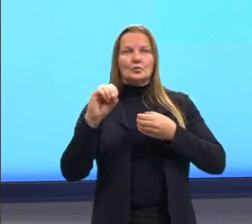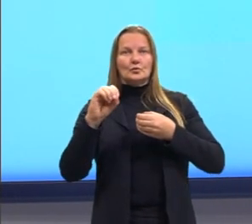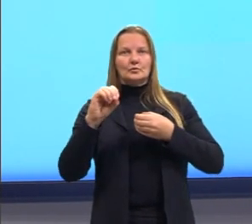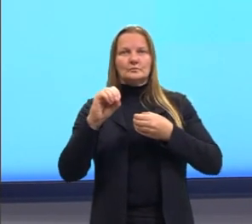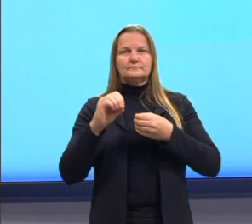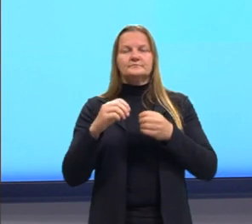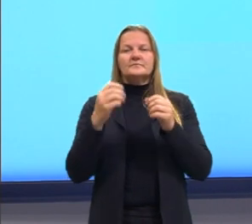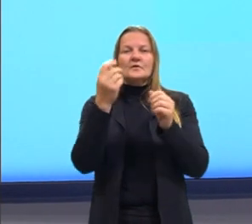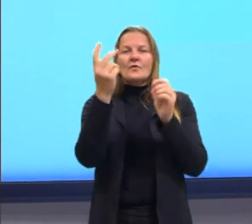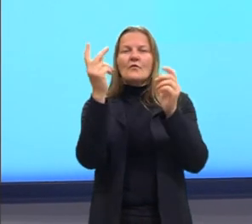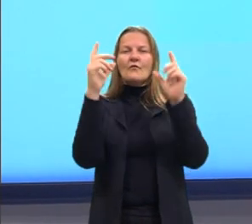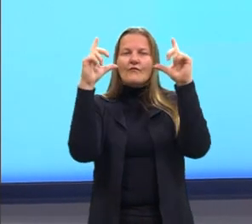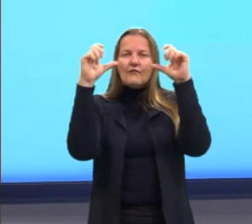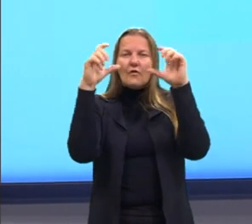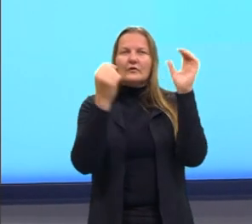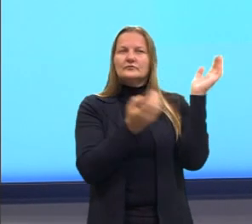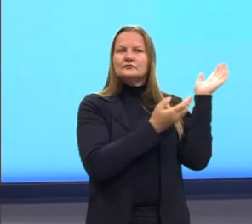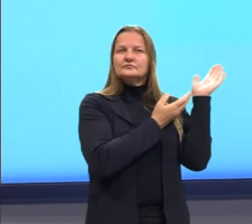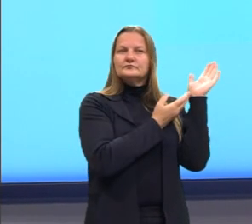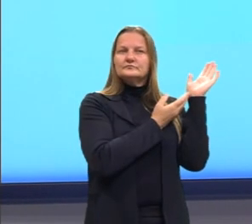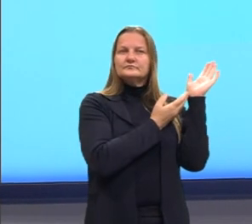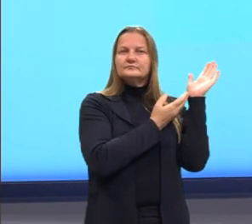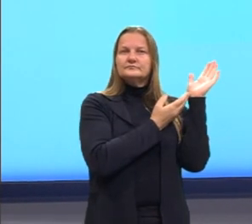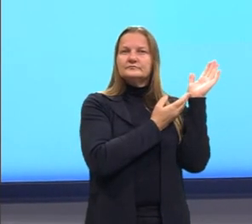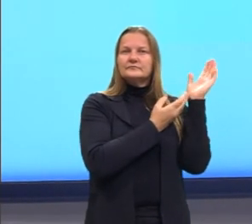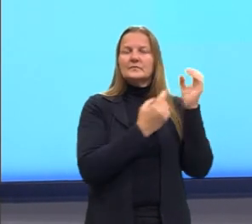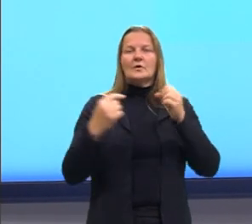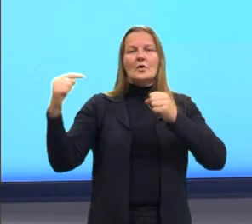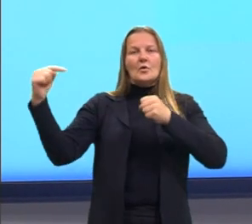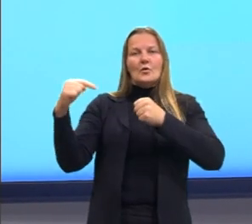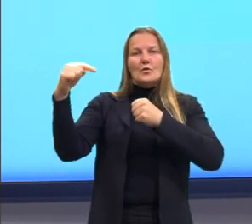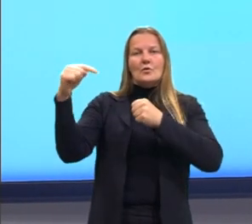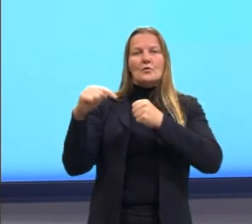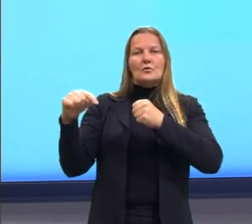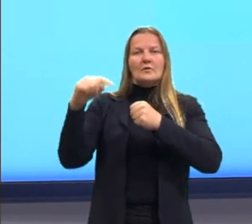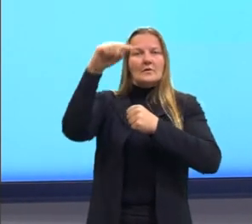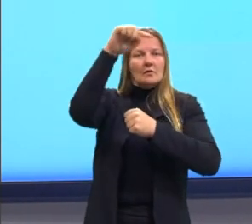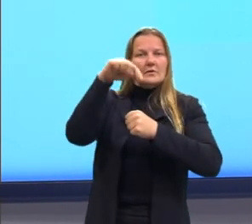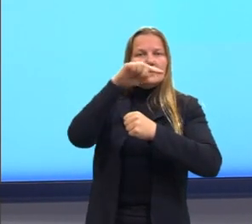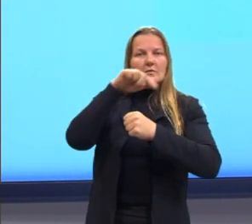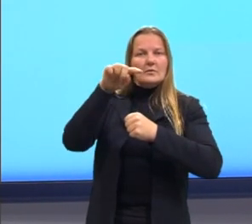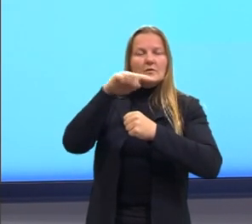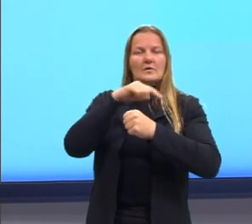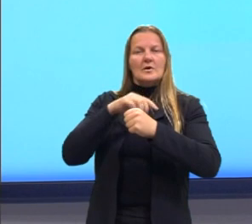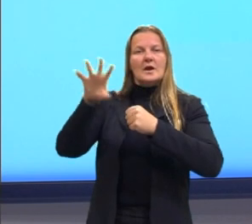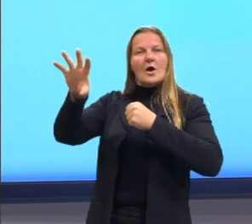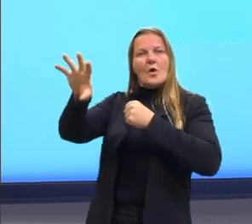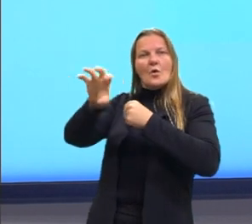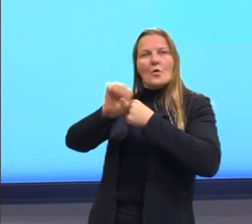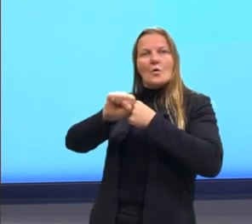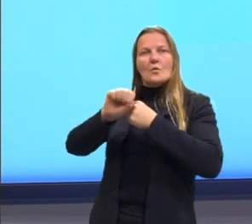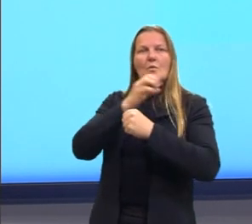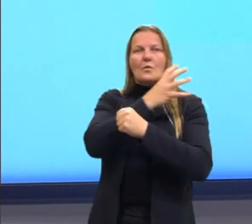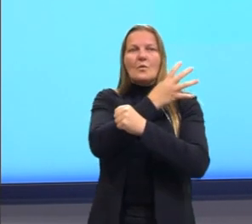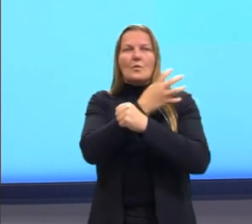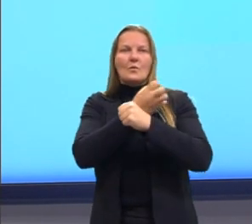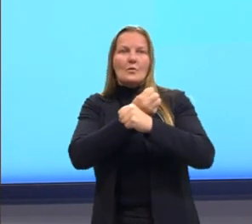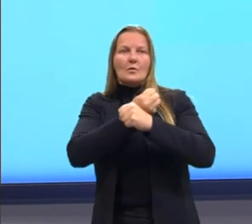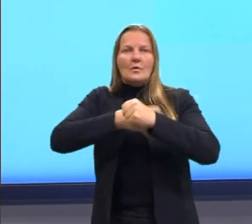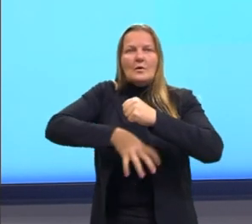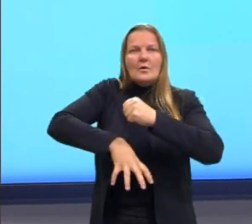na ilustração a gente entende que as setinhas estão para dentro ou seja ela absorve calor